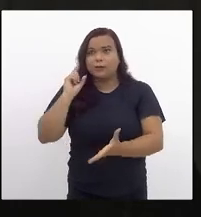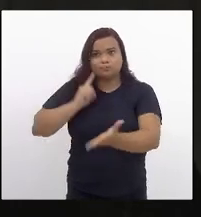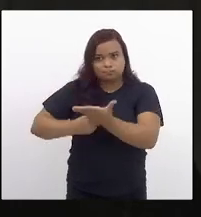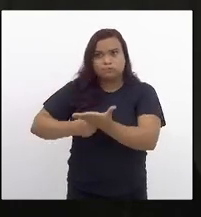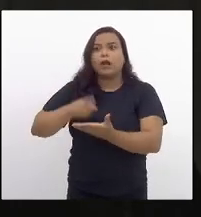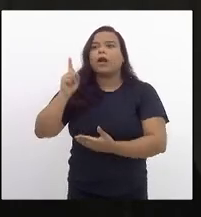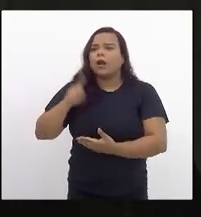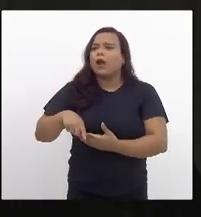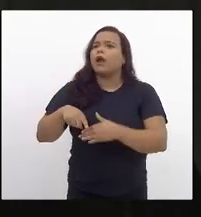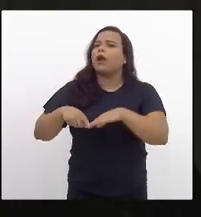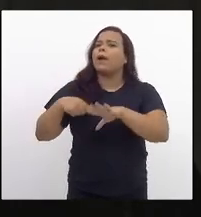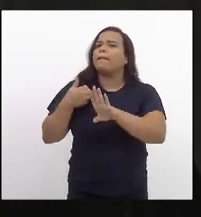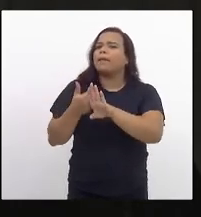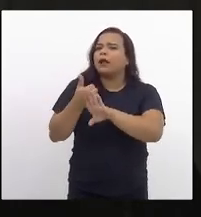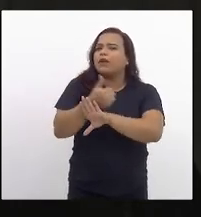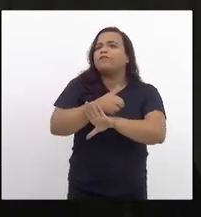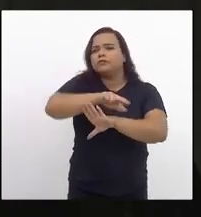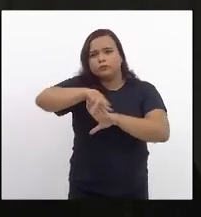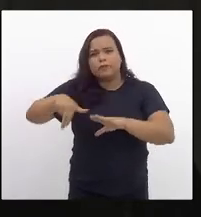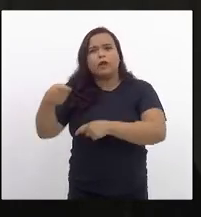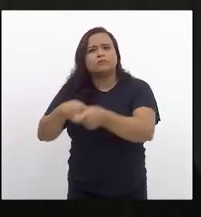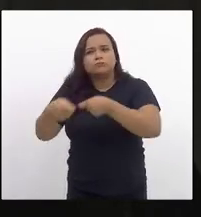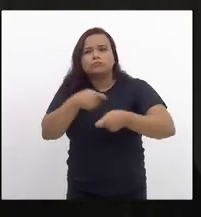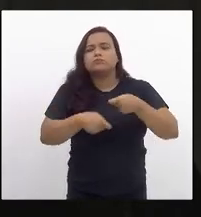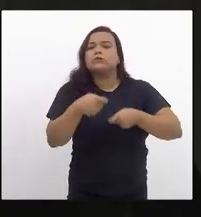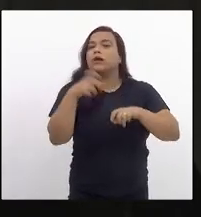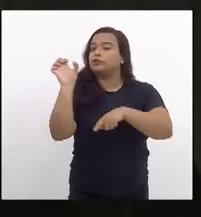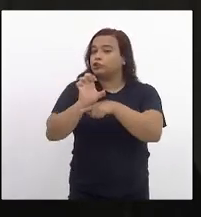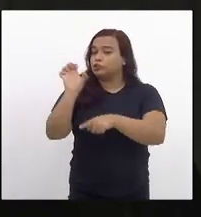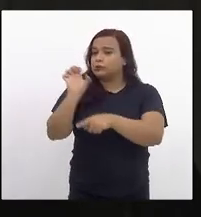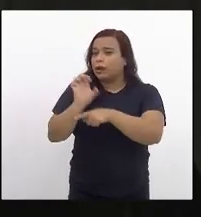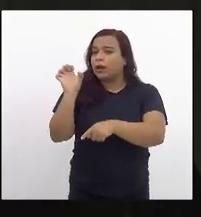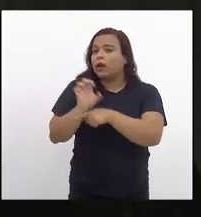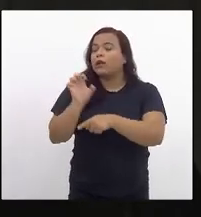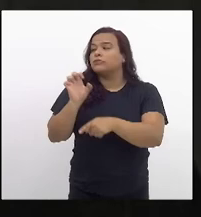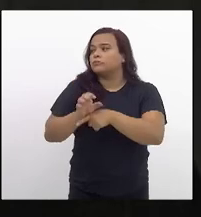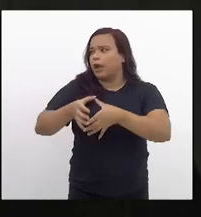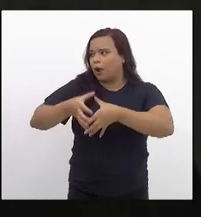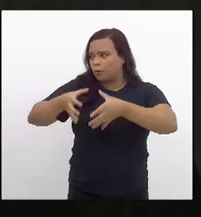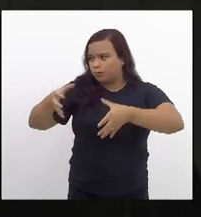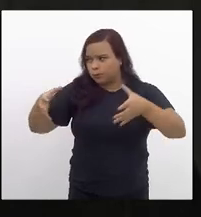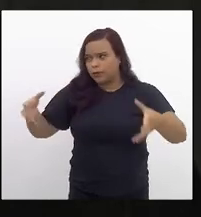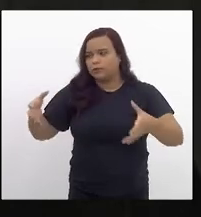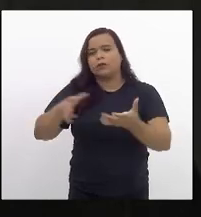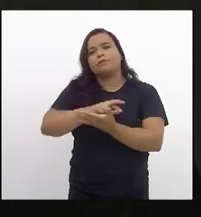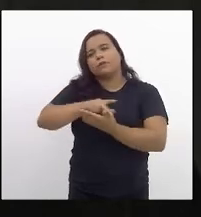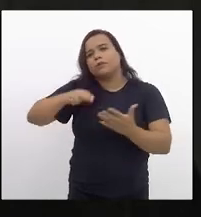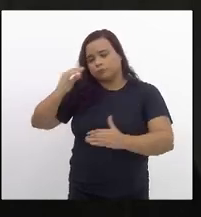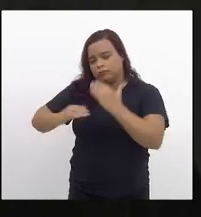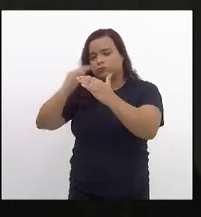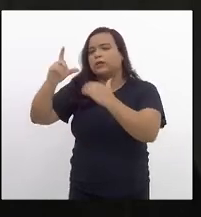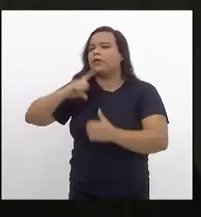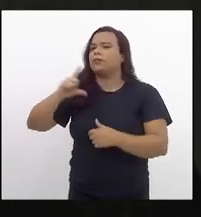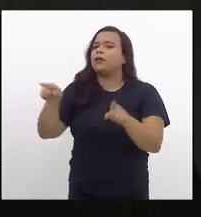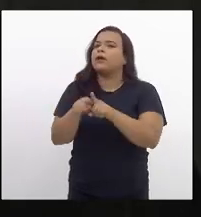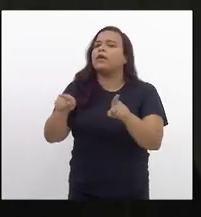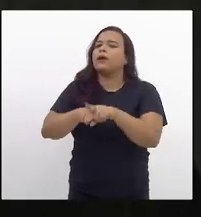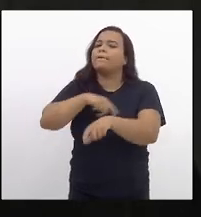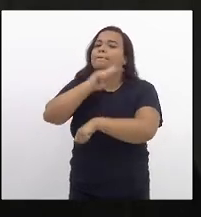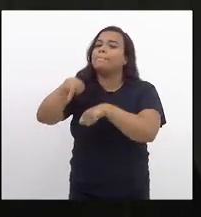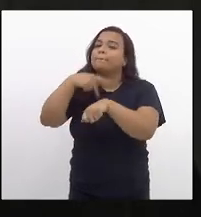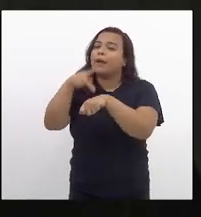econômicos para os pequenos Estados insulares em desenvolvimento e os países